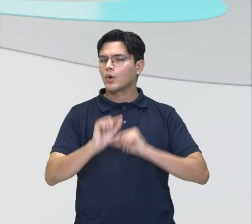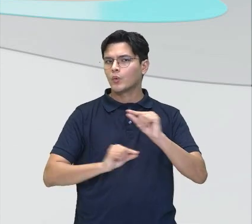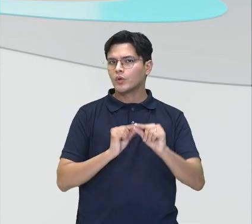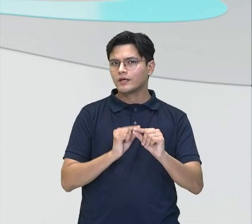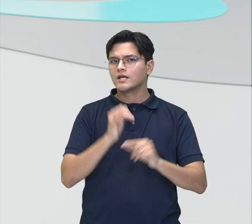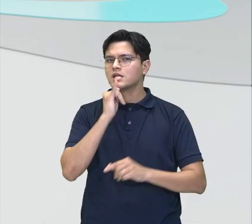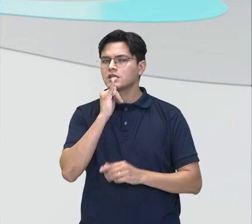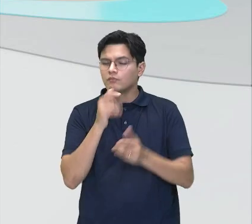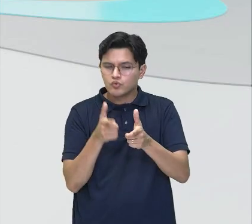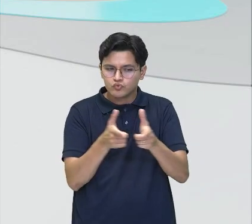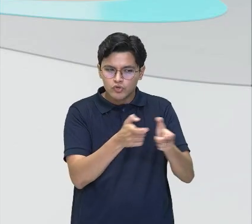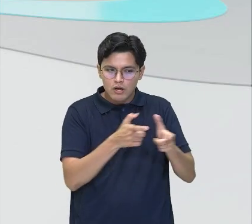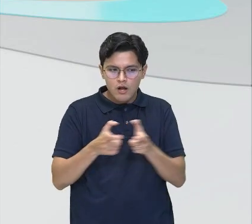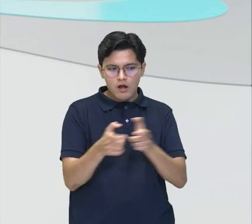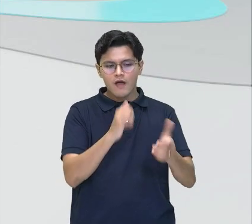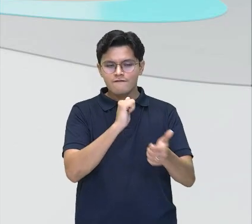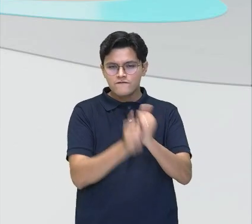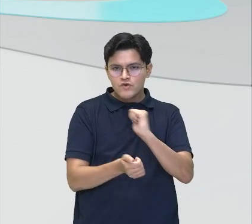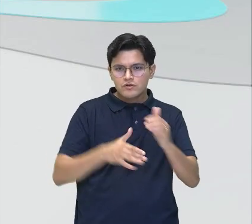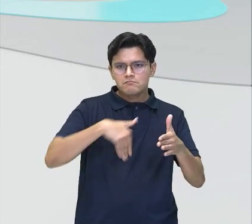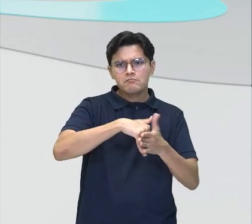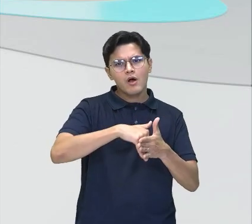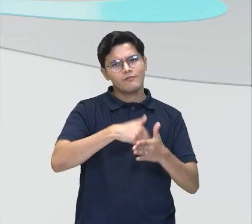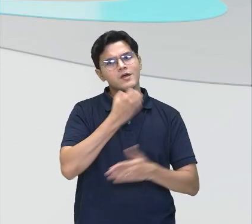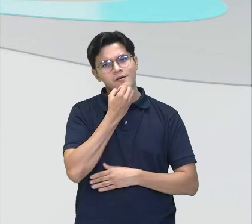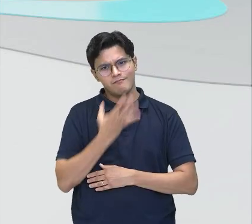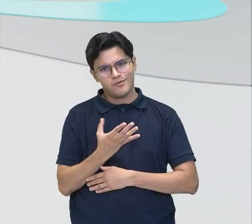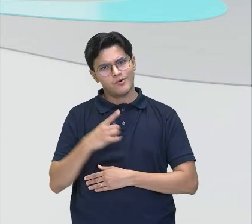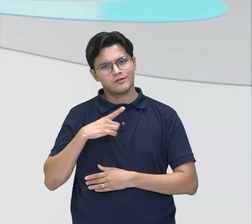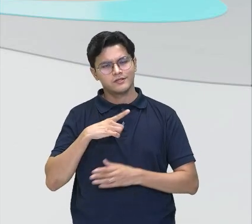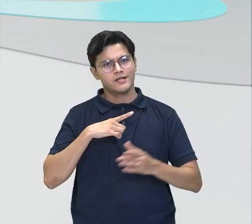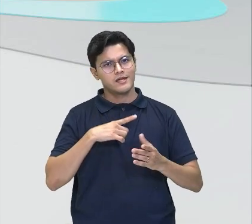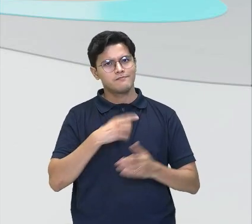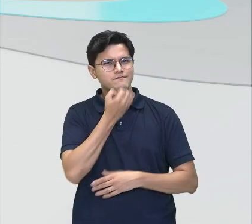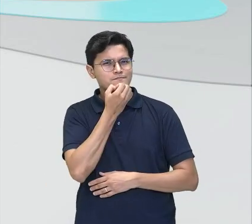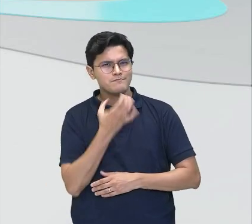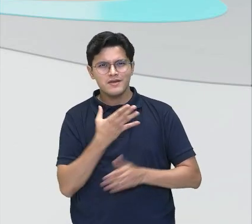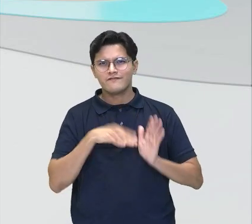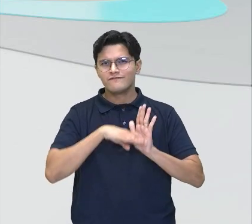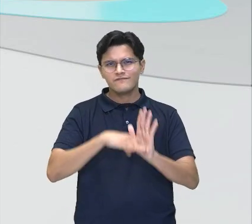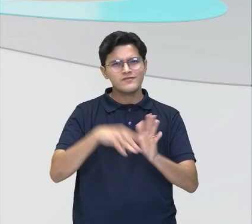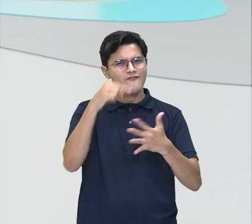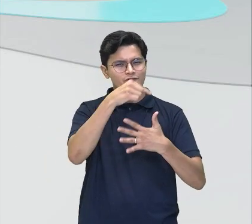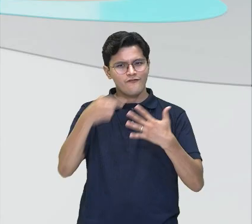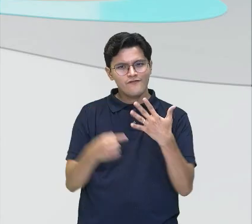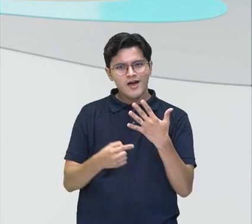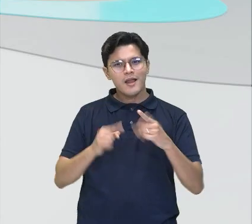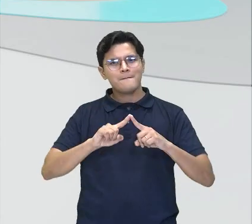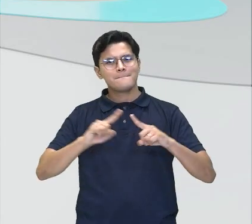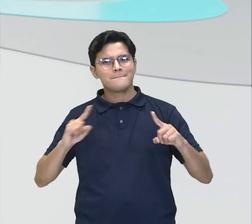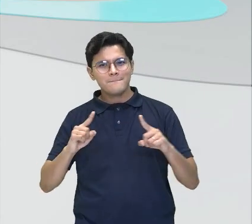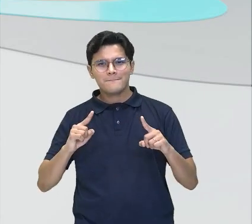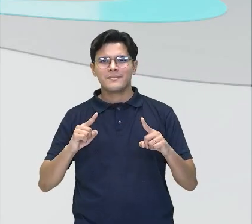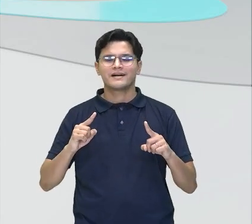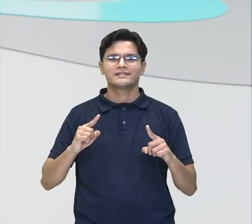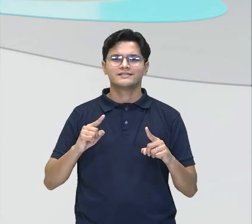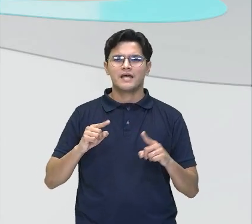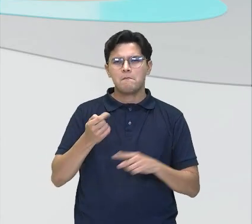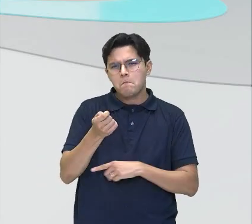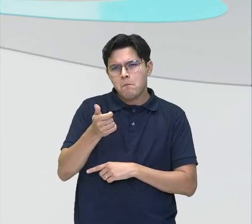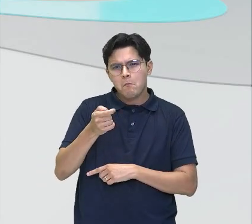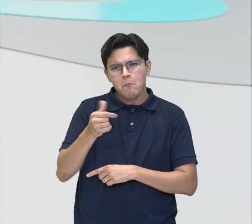é legal, é divertido, entretém, tem inúmeros benefícios, mas ele é uma atividade muito estática, muito parada. Eu preciso de uma atividade